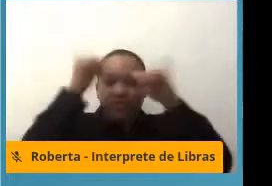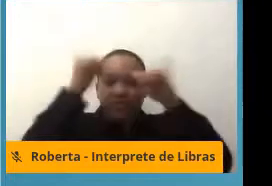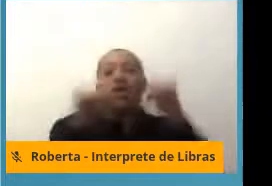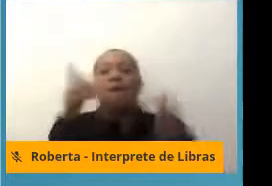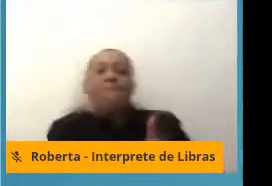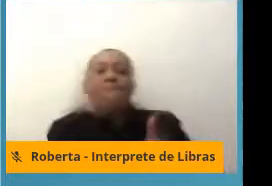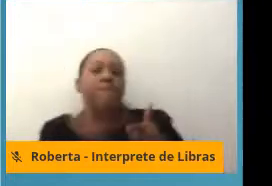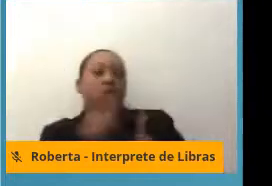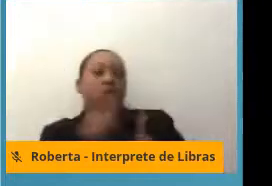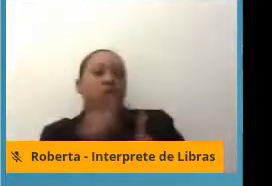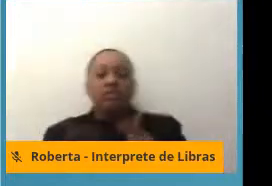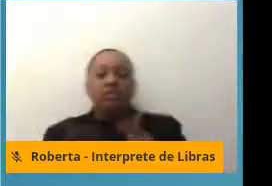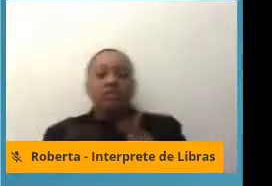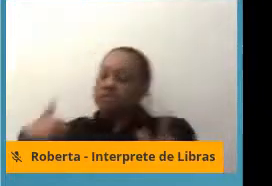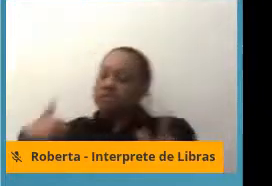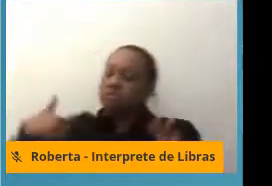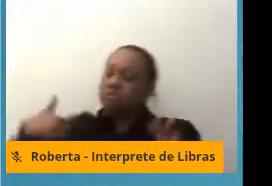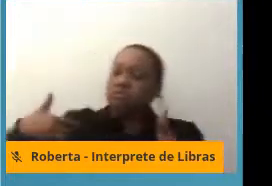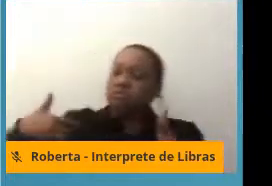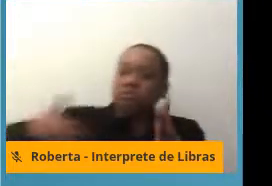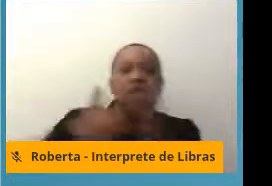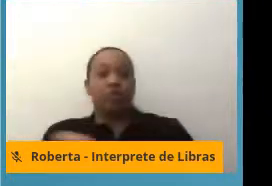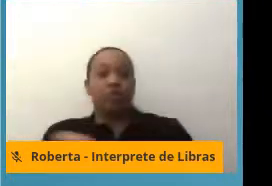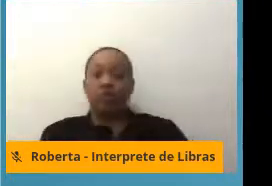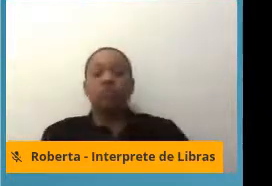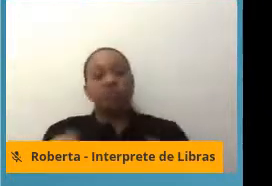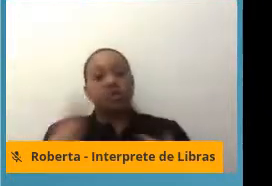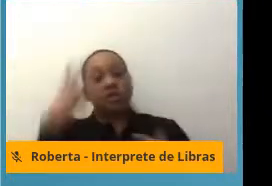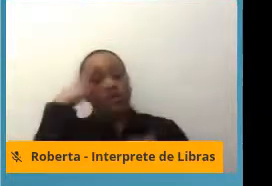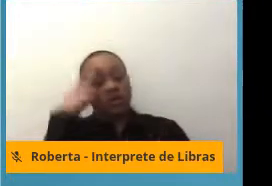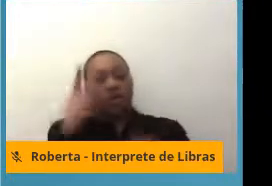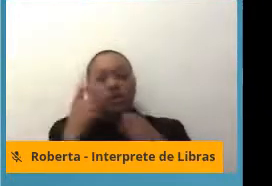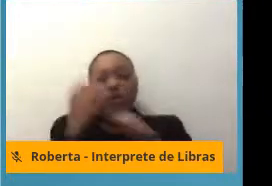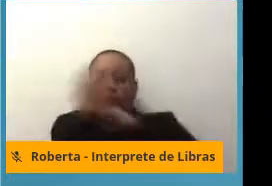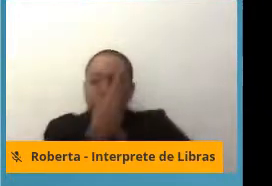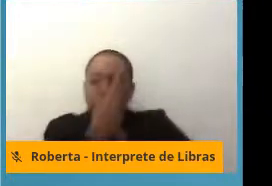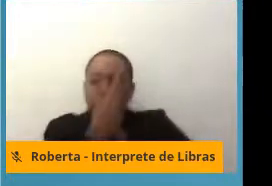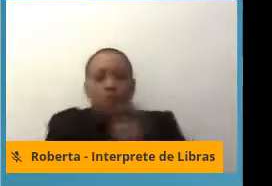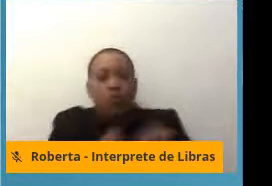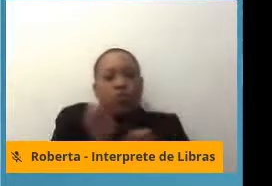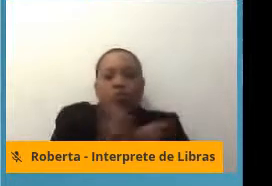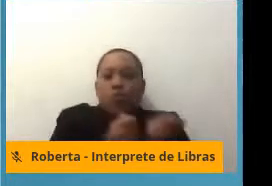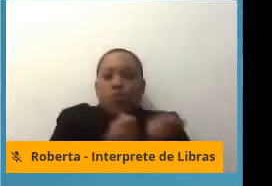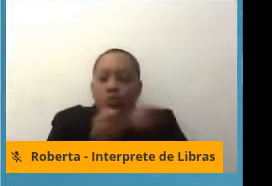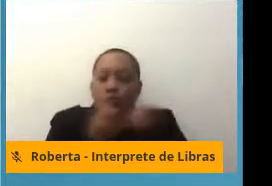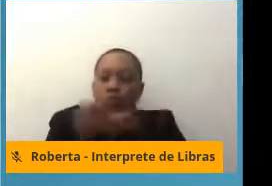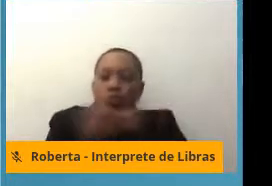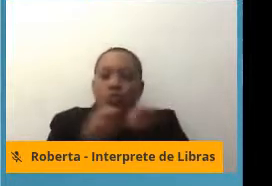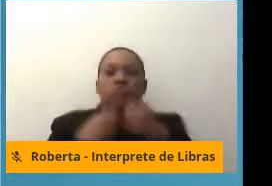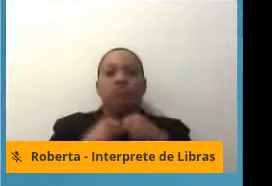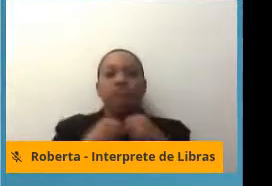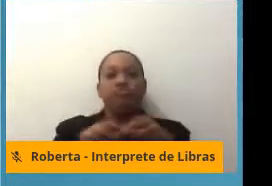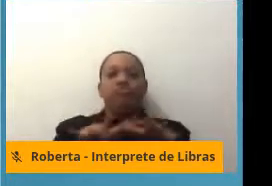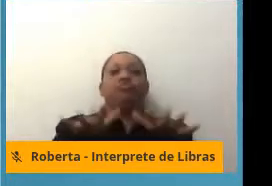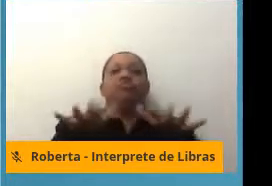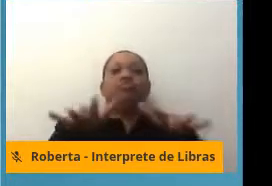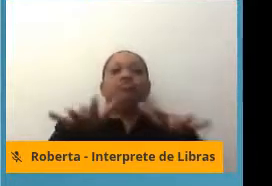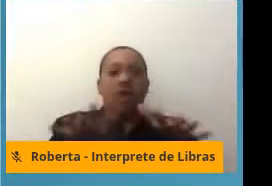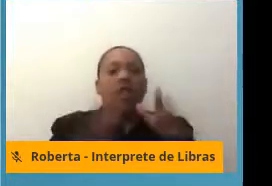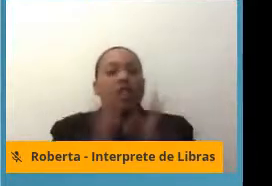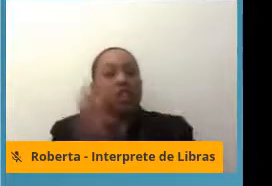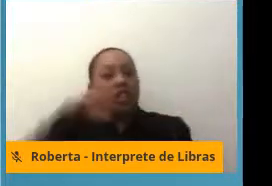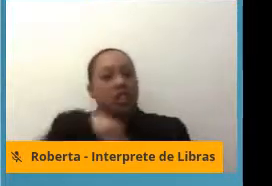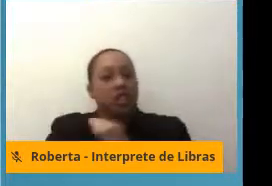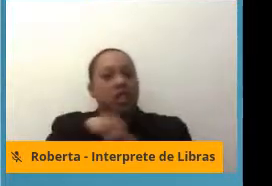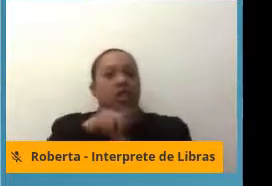a transmissão do contágio dentro da nossa população. Então, vamos fazer um estudo de caso, que é a primeira dica que eu dei,